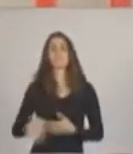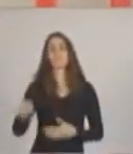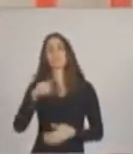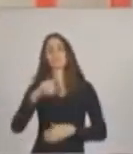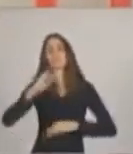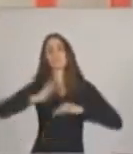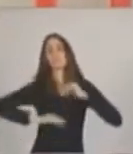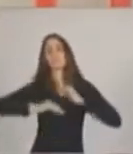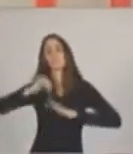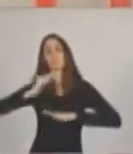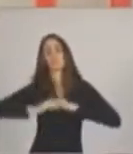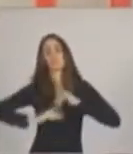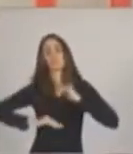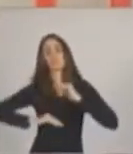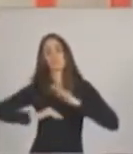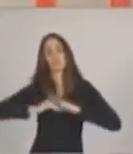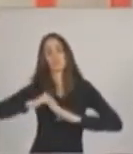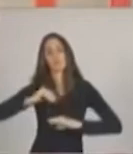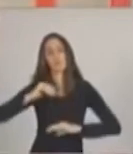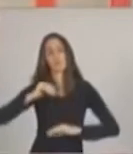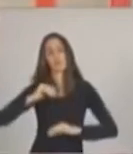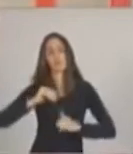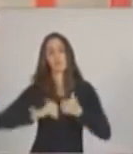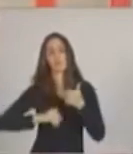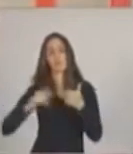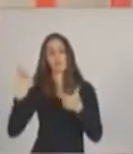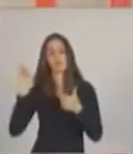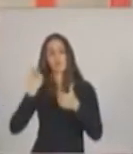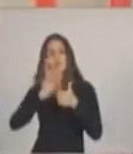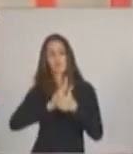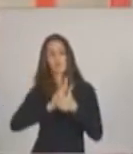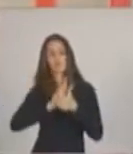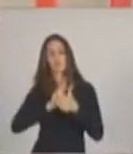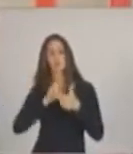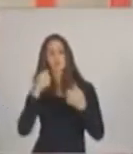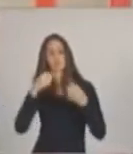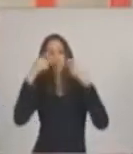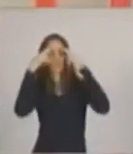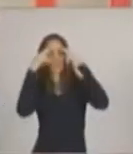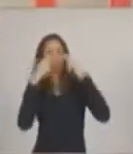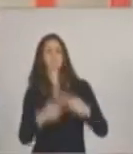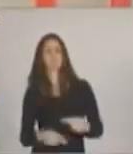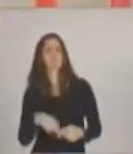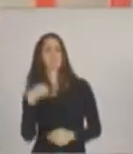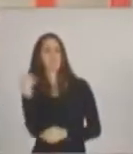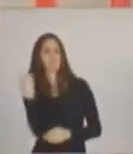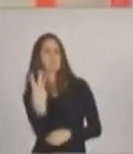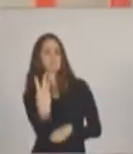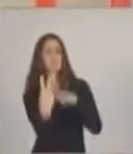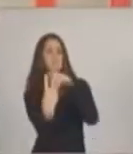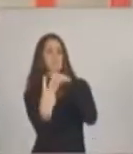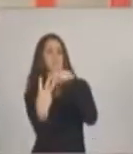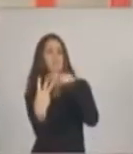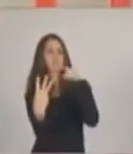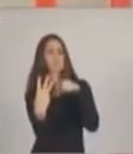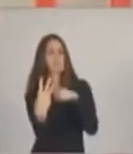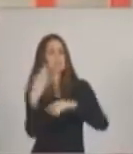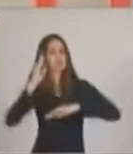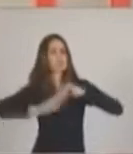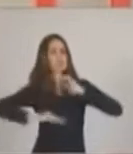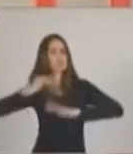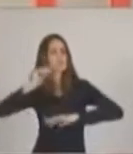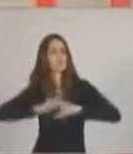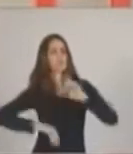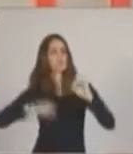que merecem todos o nosso respeito, foram três procuradores que opinaram